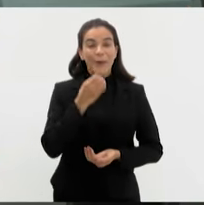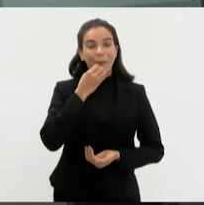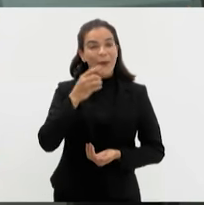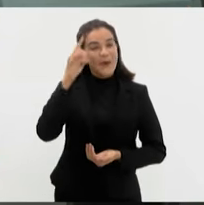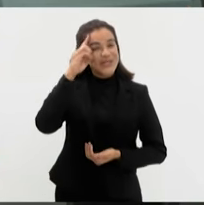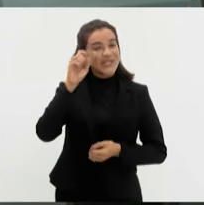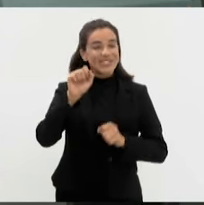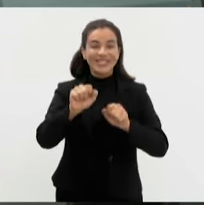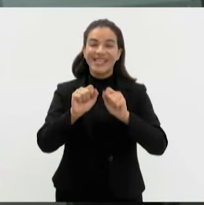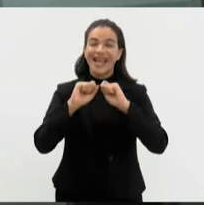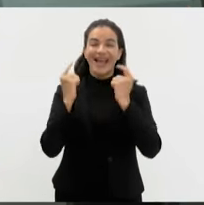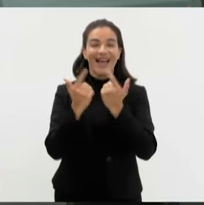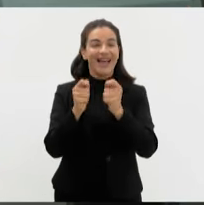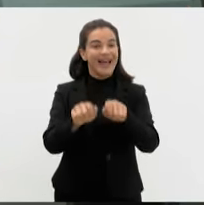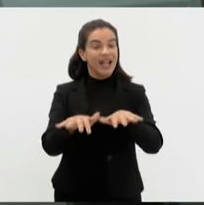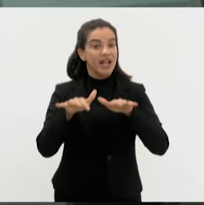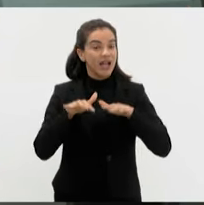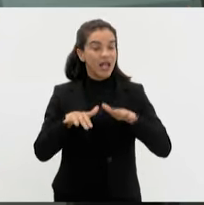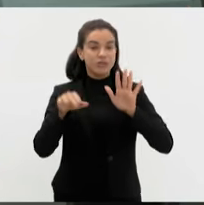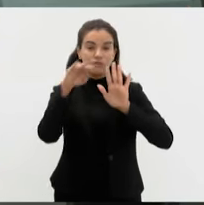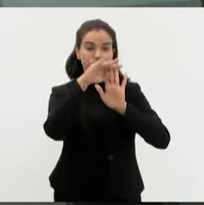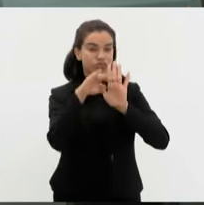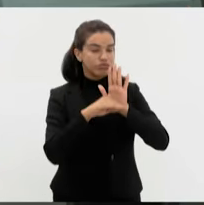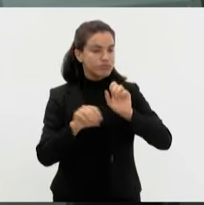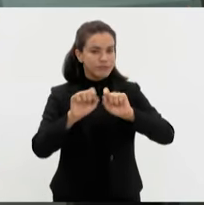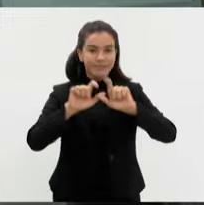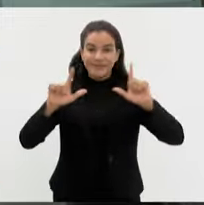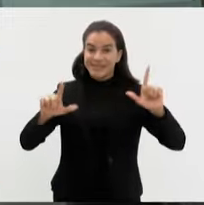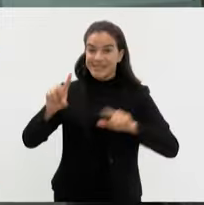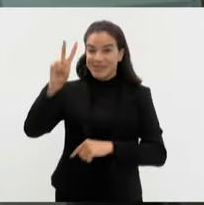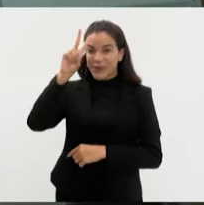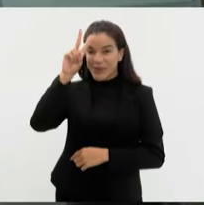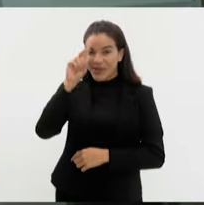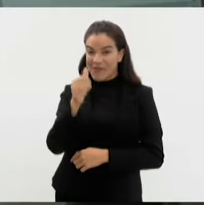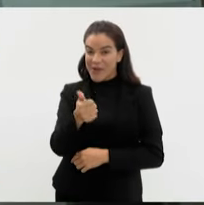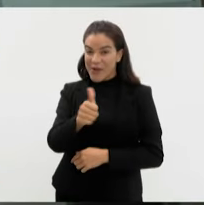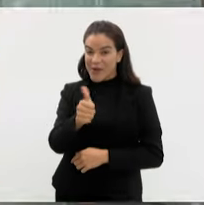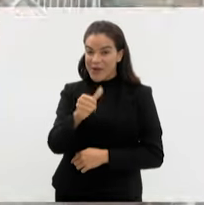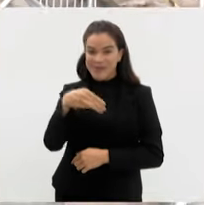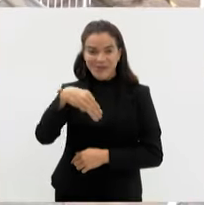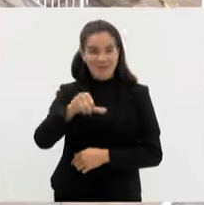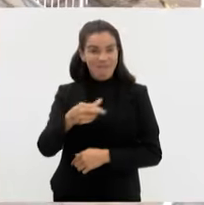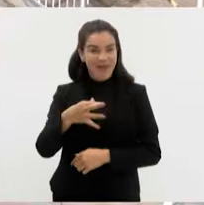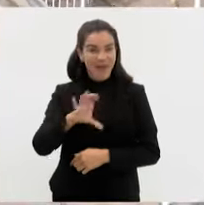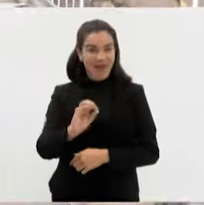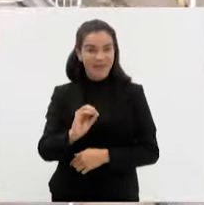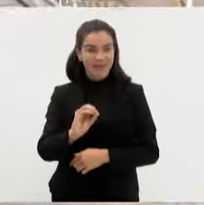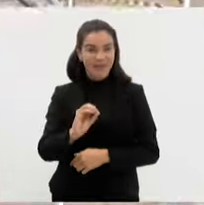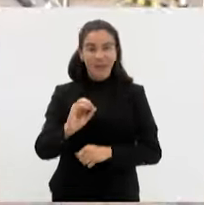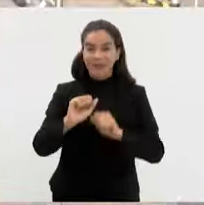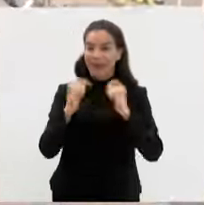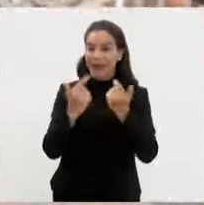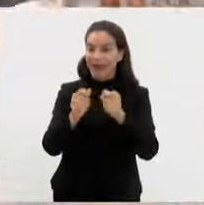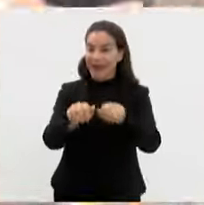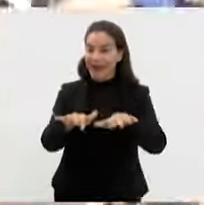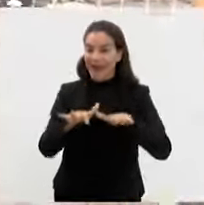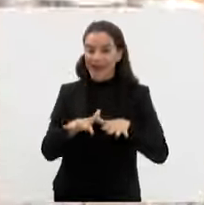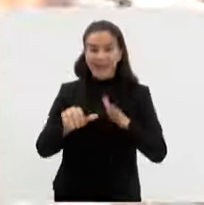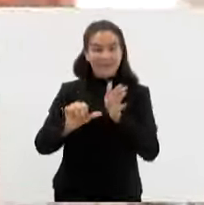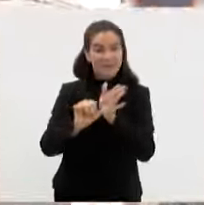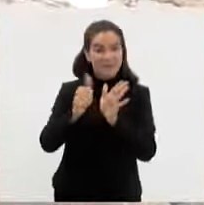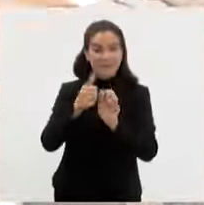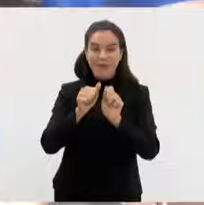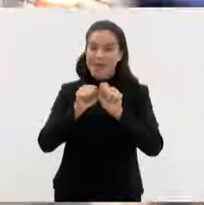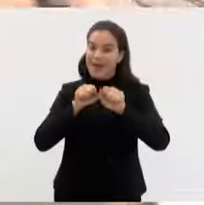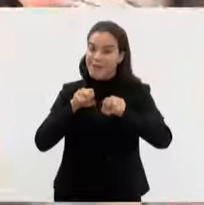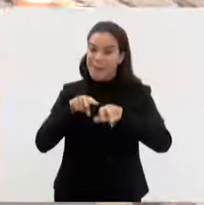O Bom Dia Alerj traz os seguintes destaques nesta segunda-feira, 11 de março. Alerj realiza corrida de rua